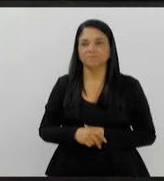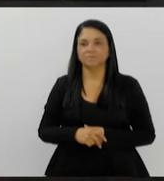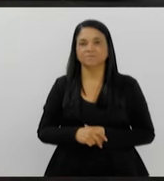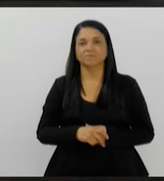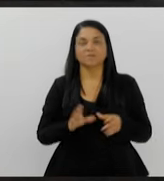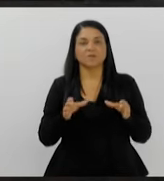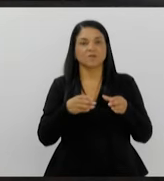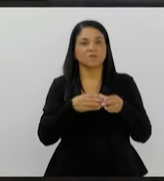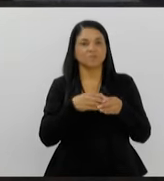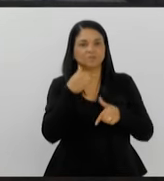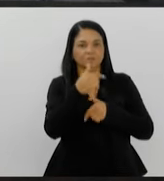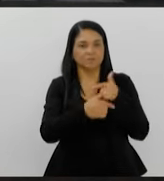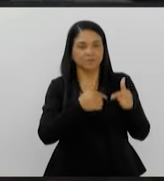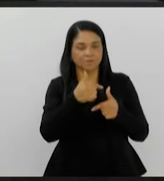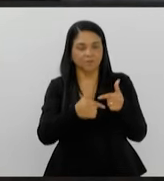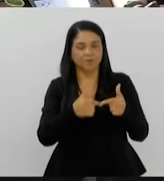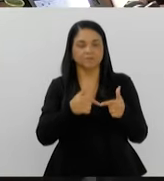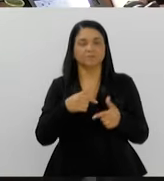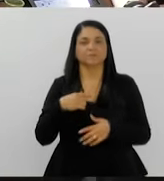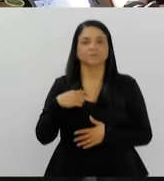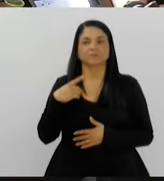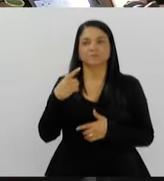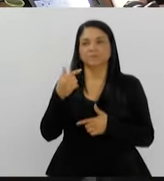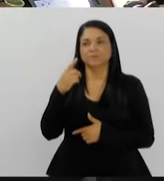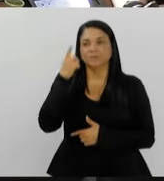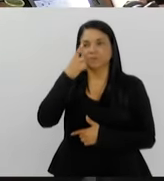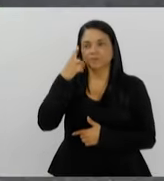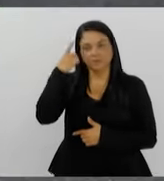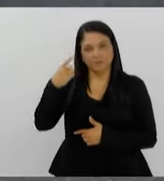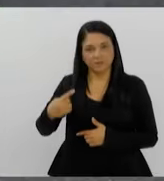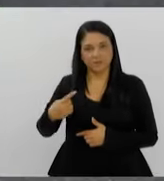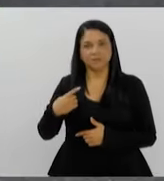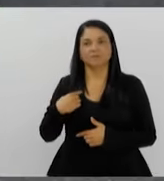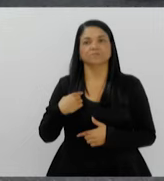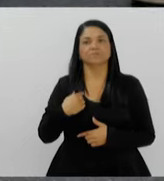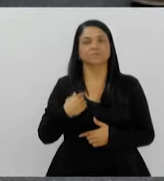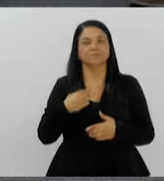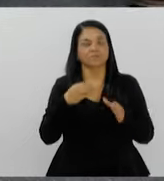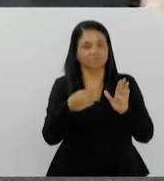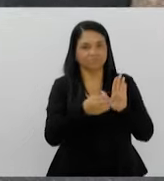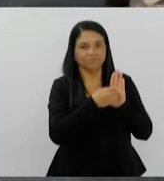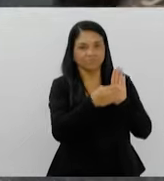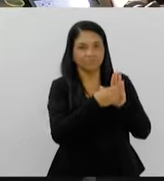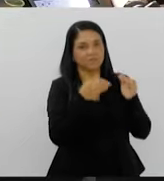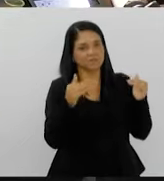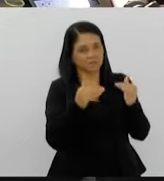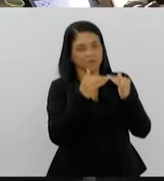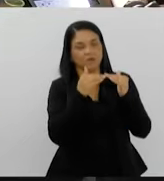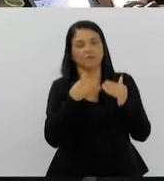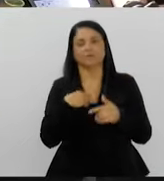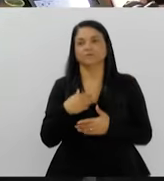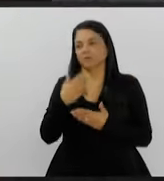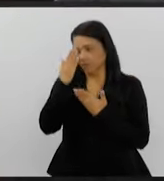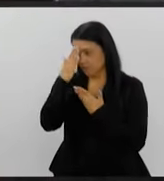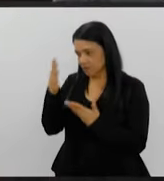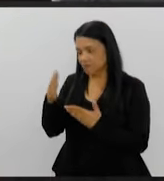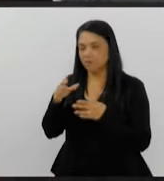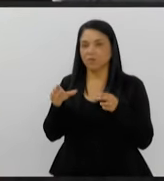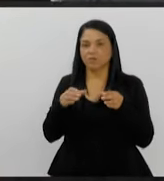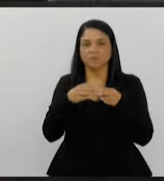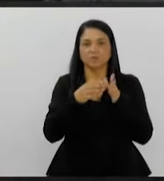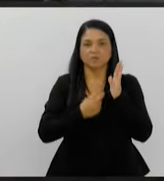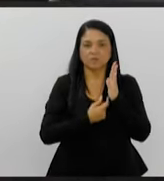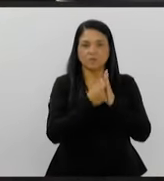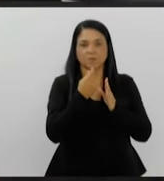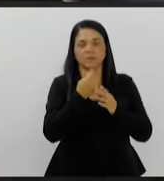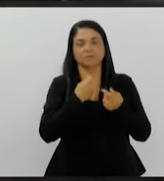par trabalho deputada Dani B mais uma vez parecer favorável Presidente obrigado pela comissão de orçamento